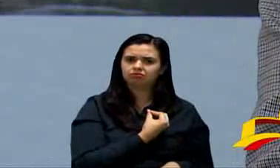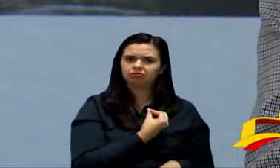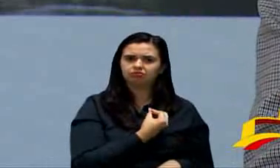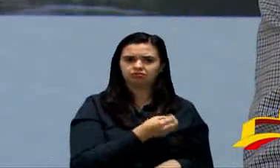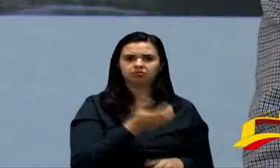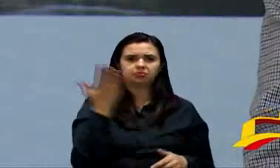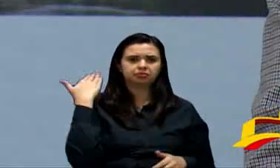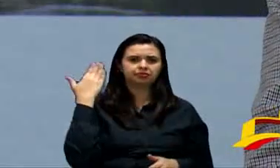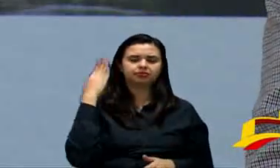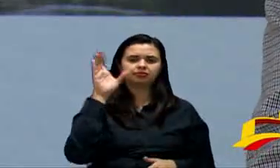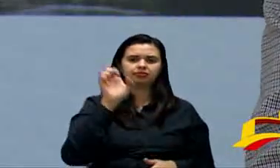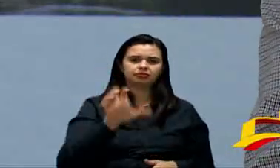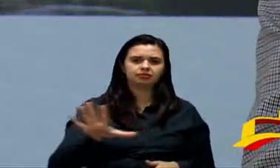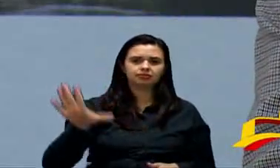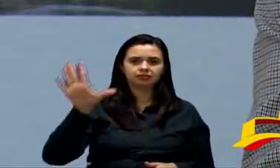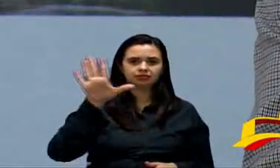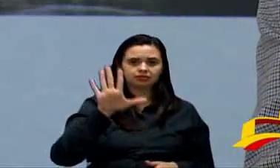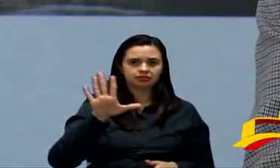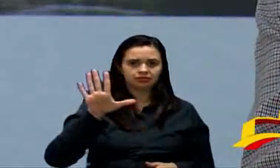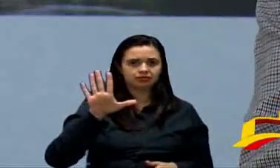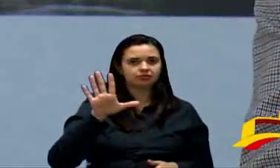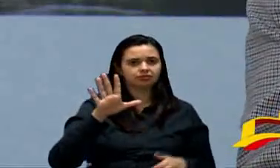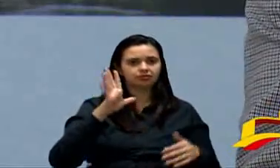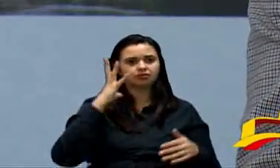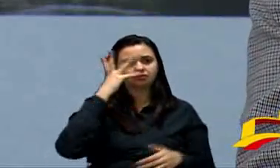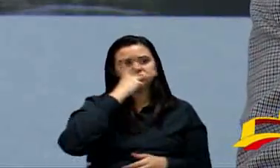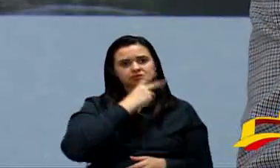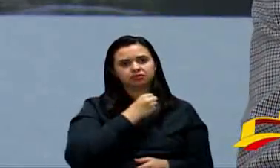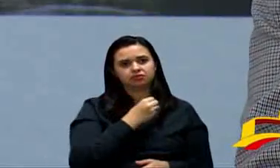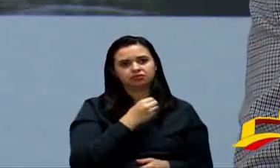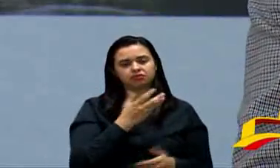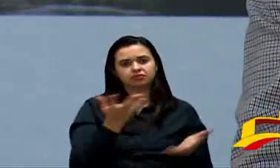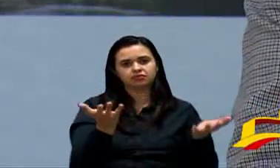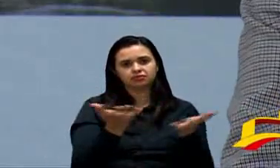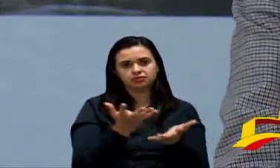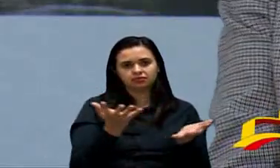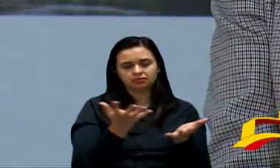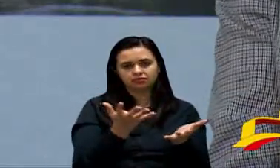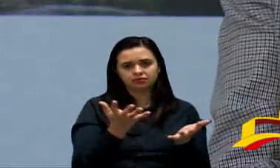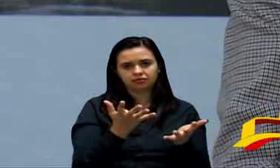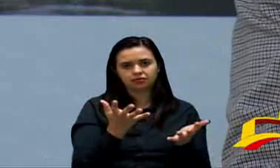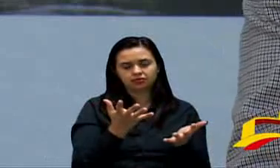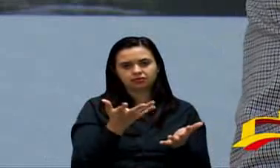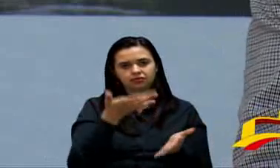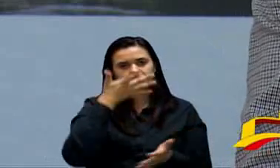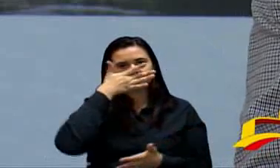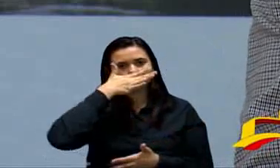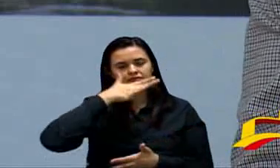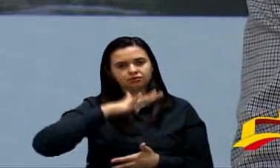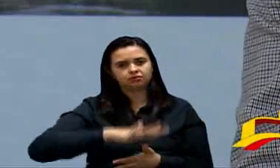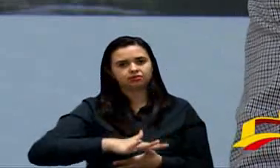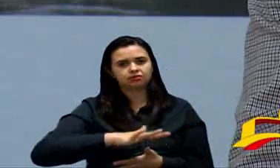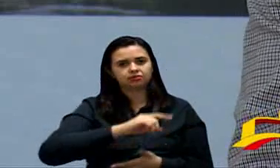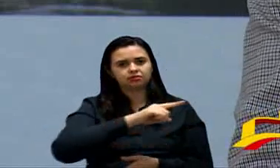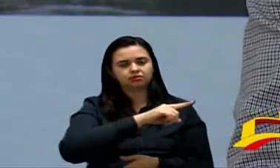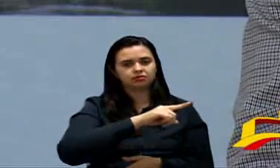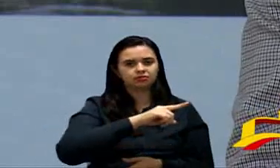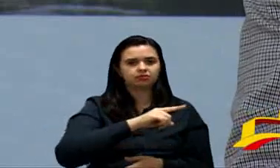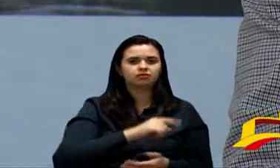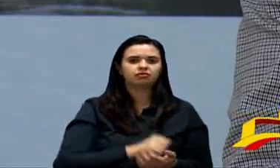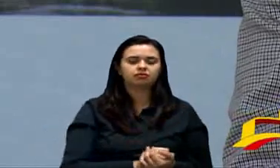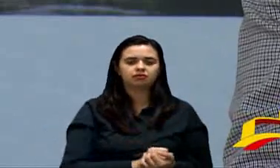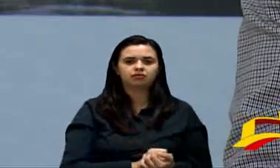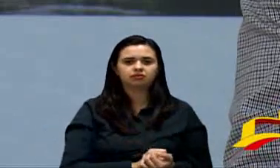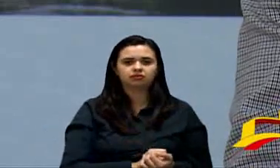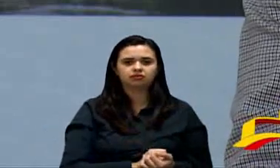rede estadual de ensino como escola estadual. E agora, novamente, chegaram à conclusão que tem crianças, que são um número